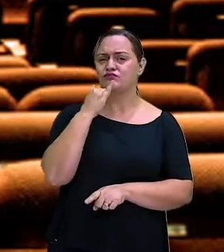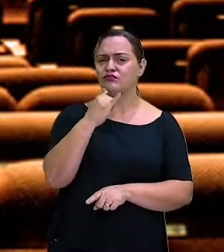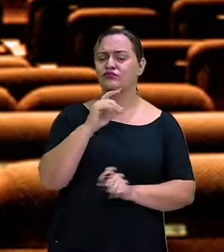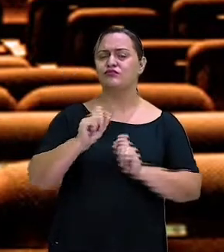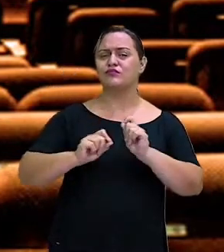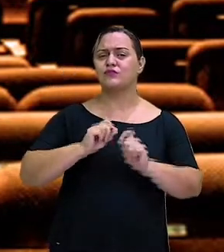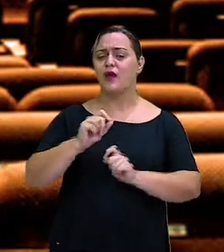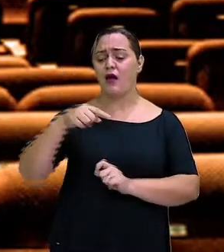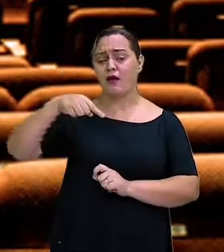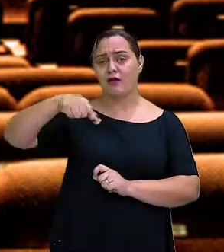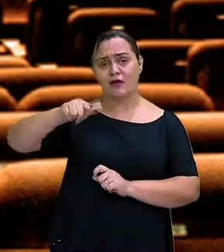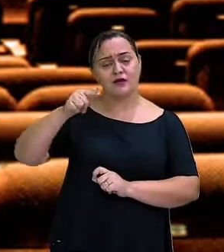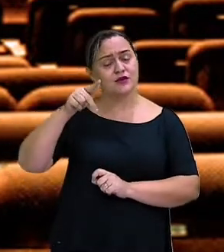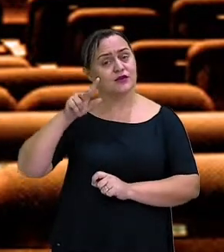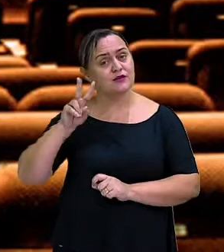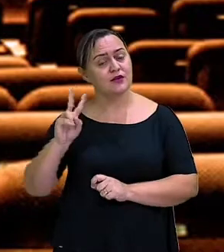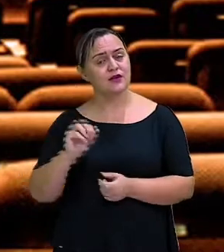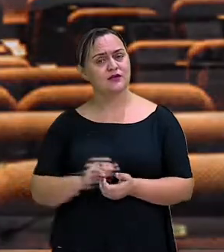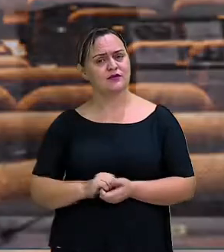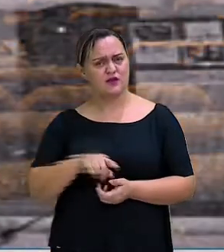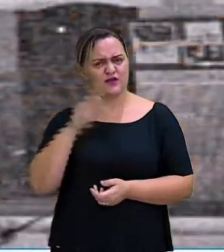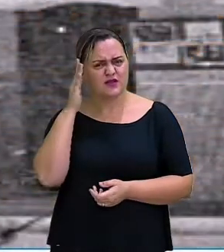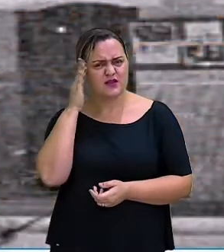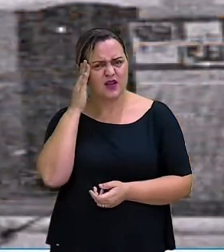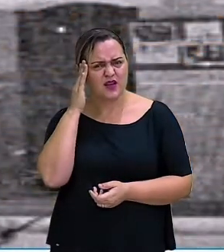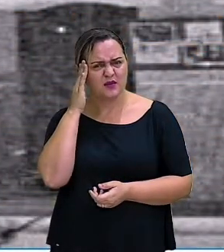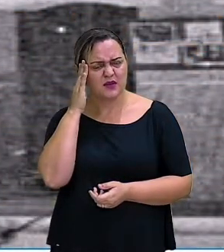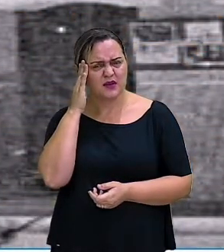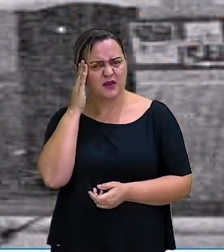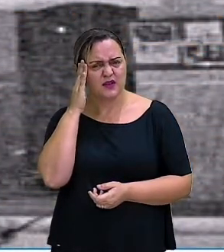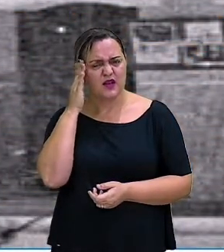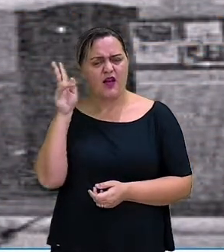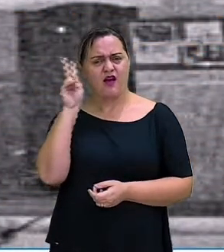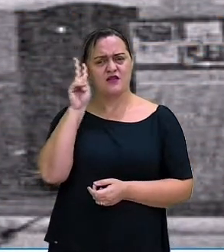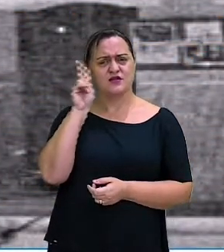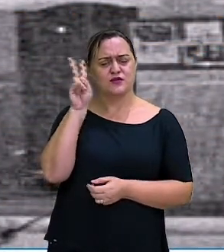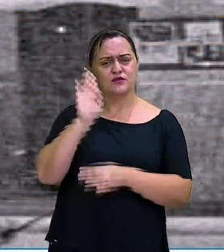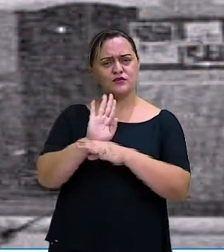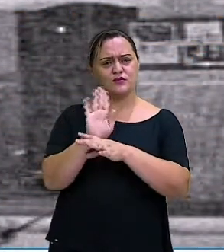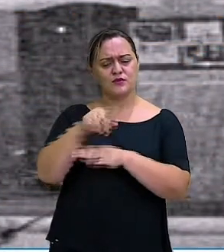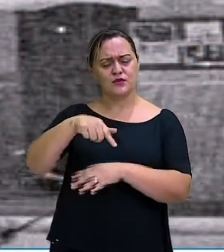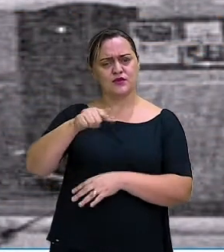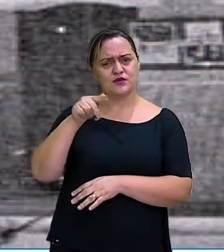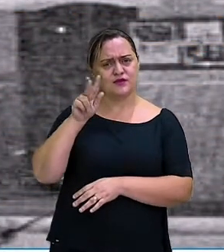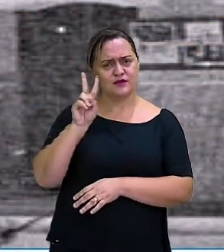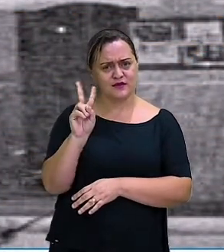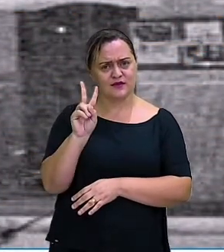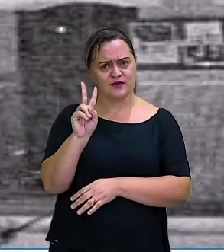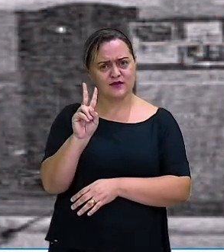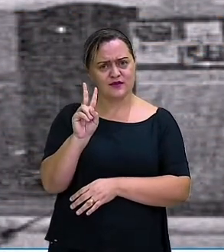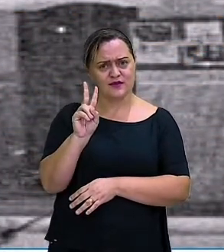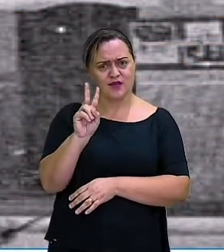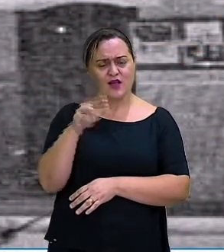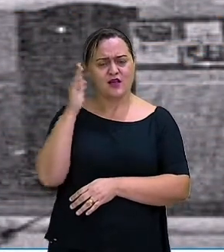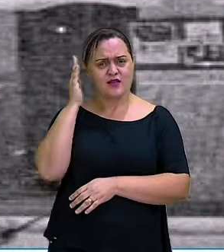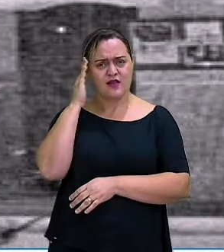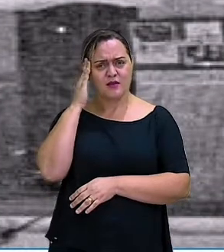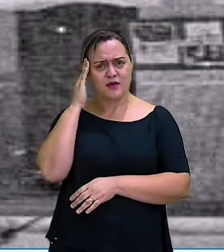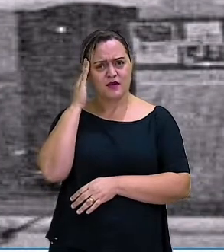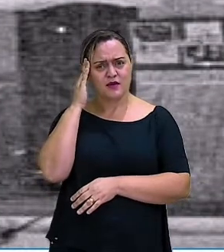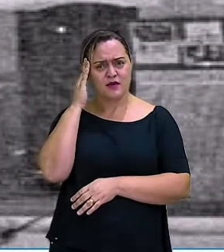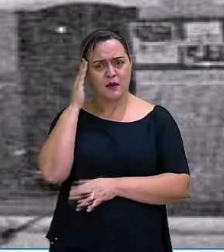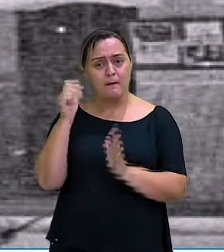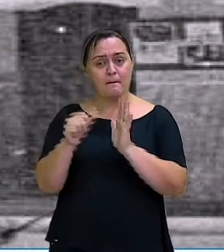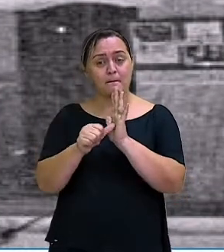conhece, você sabe a história do cinema de Governador Valadares? O primeiro cinema foi o